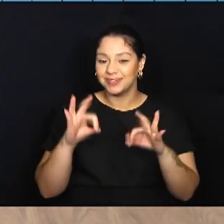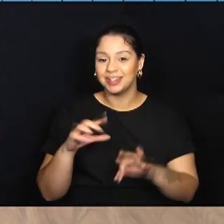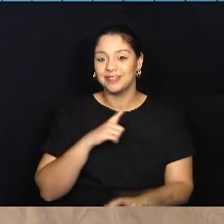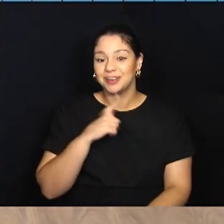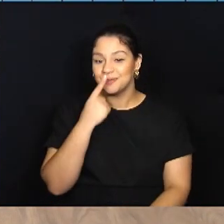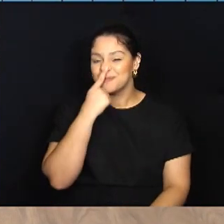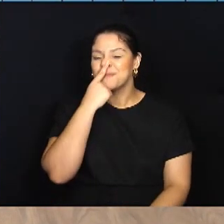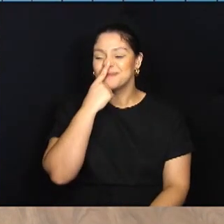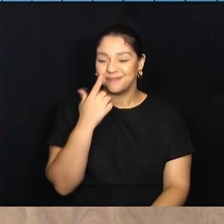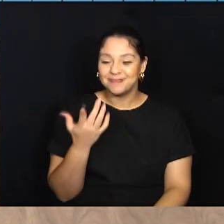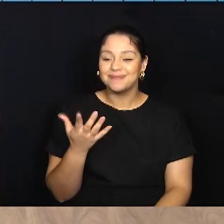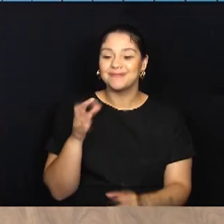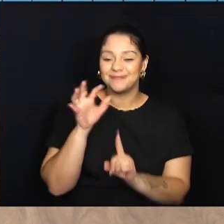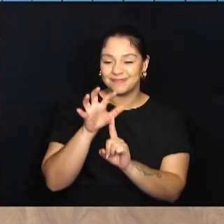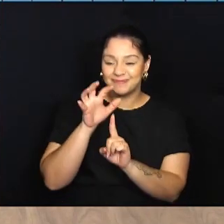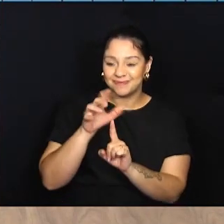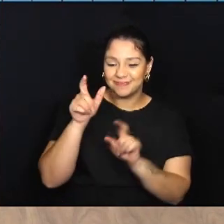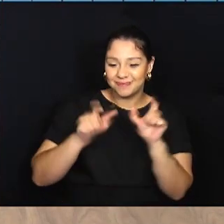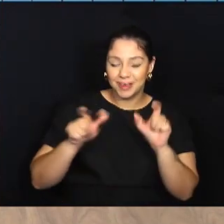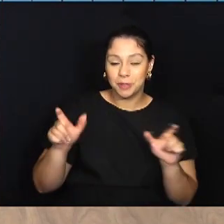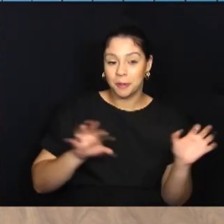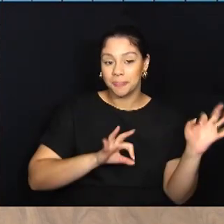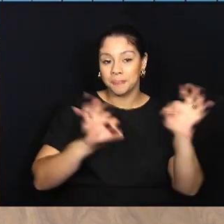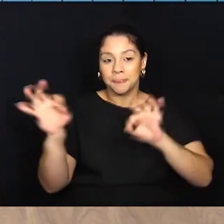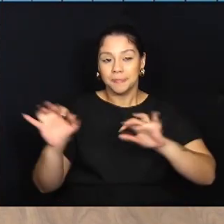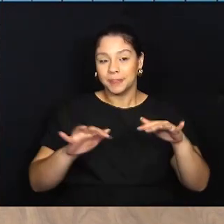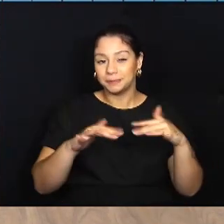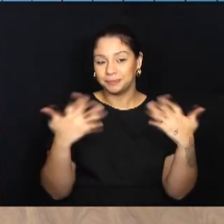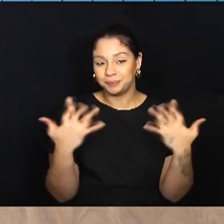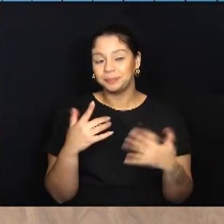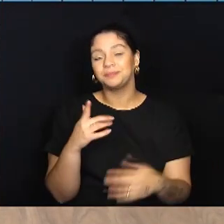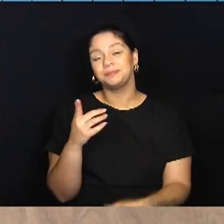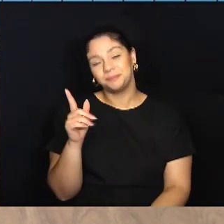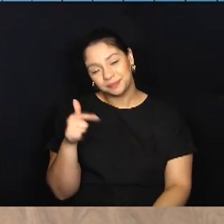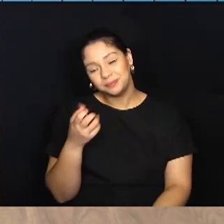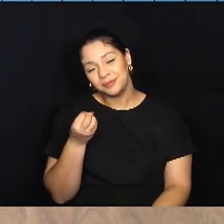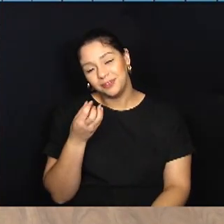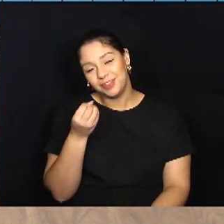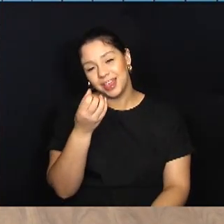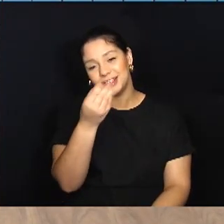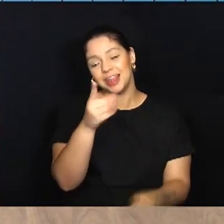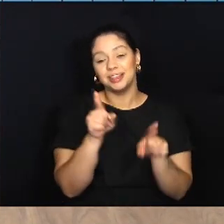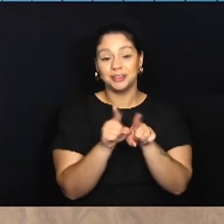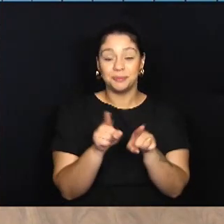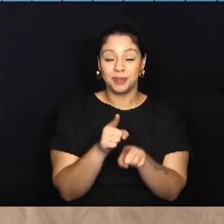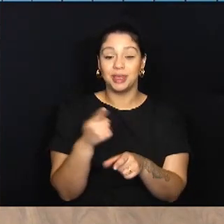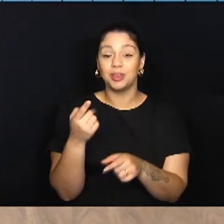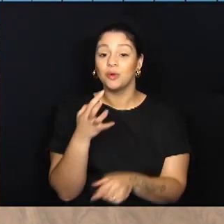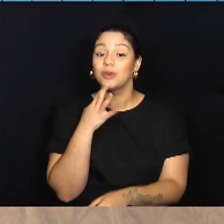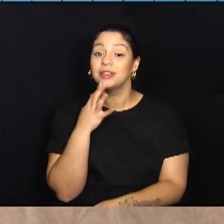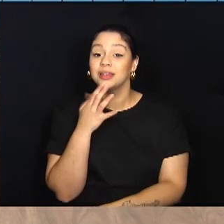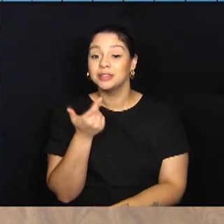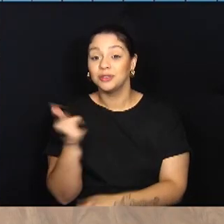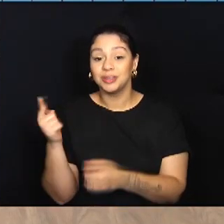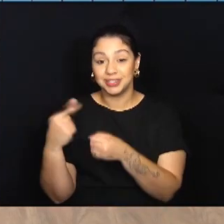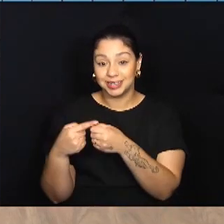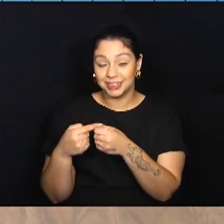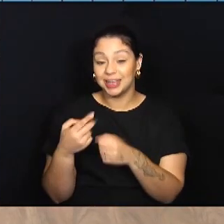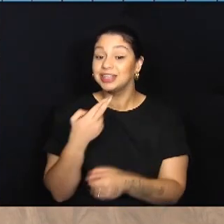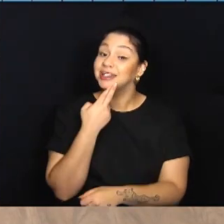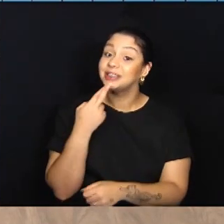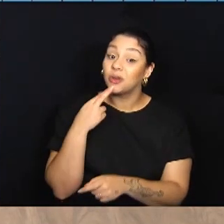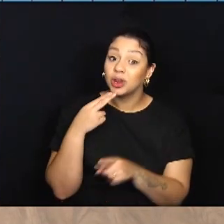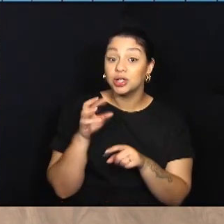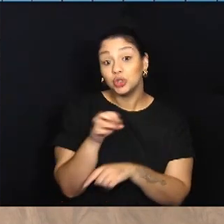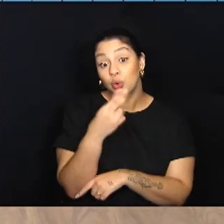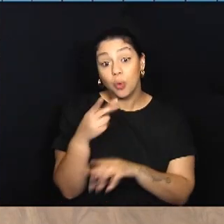que estão nos acompanhando a viajar, a conhecer uma outra cidade, um outro restaurante, ou às vezes a própria cidade a pessoa